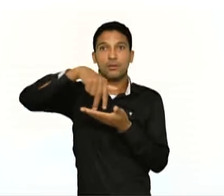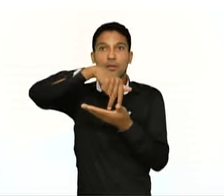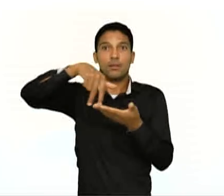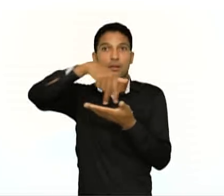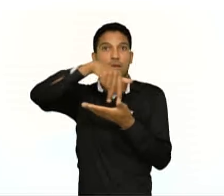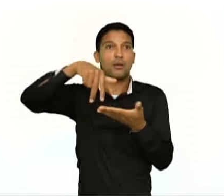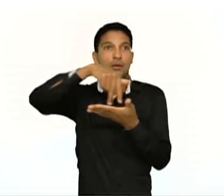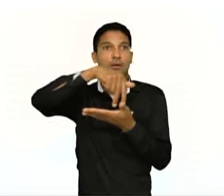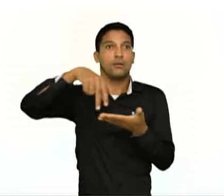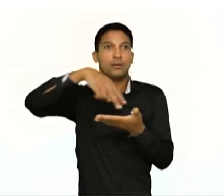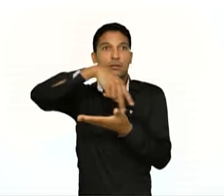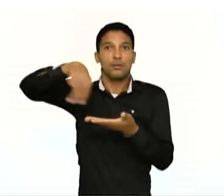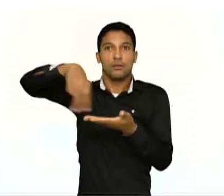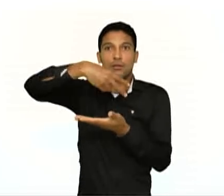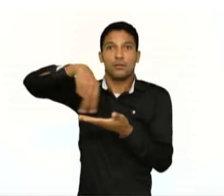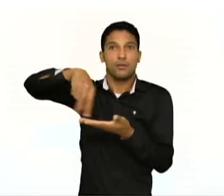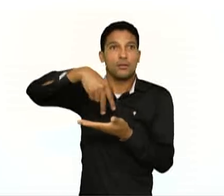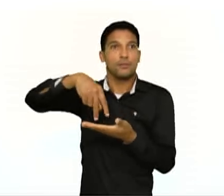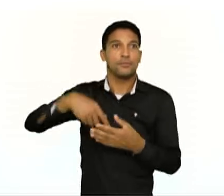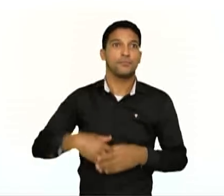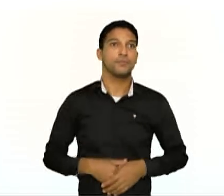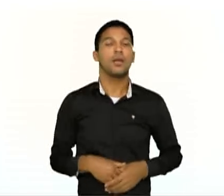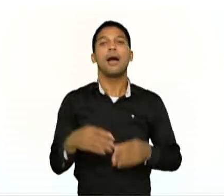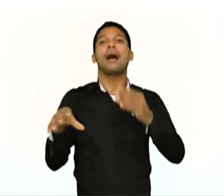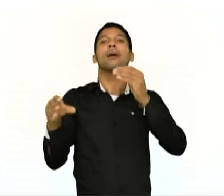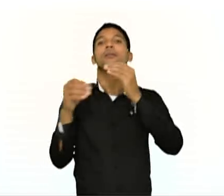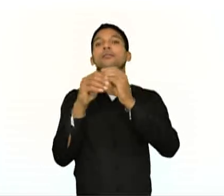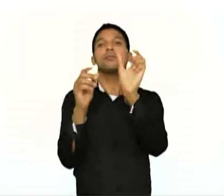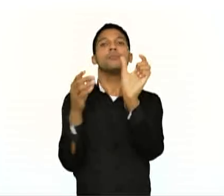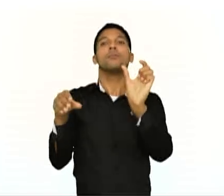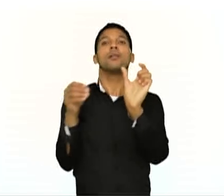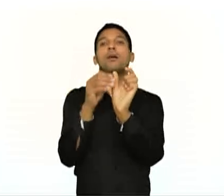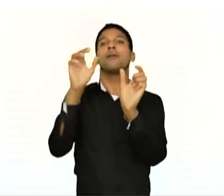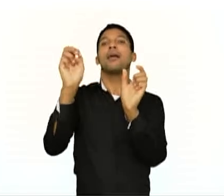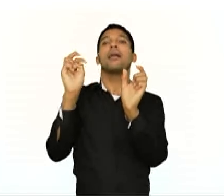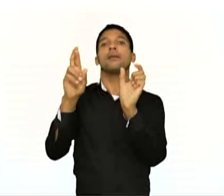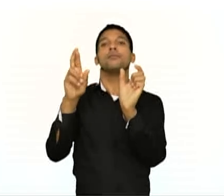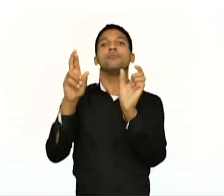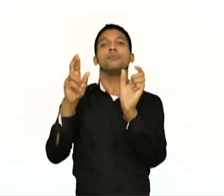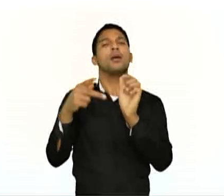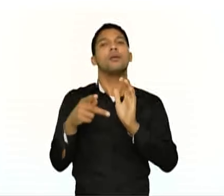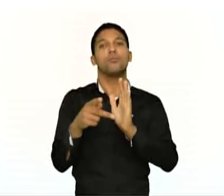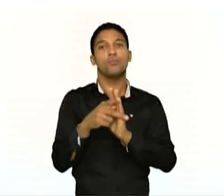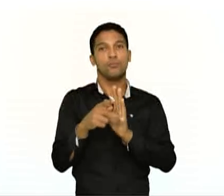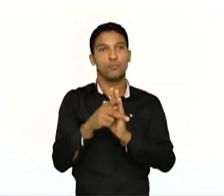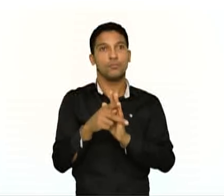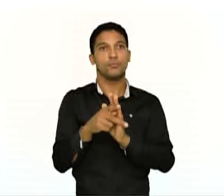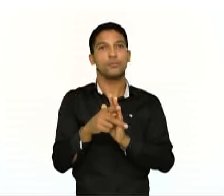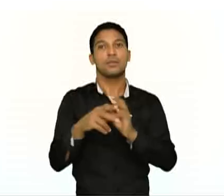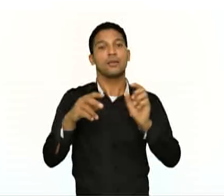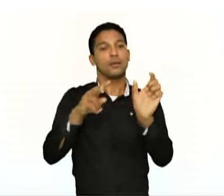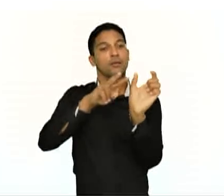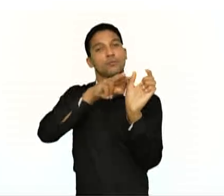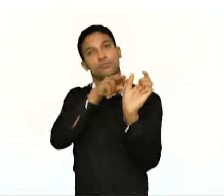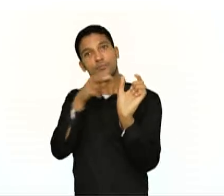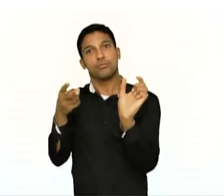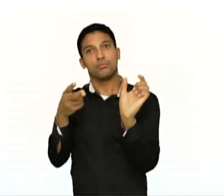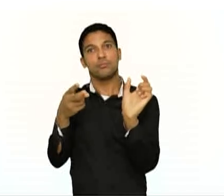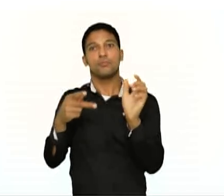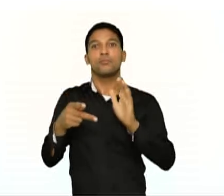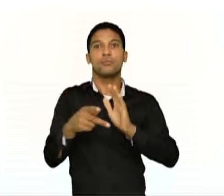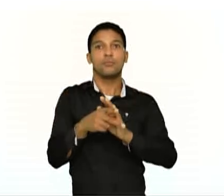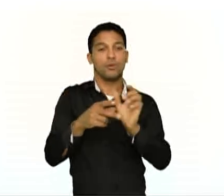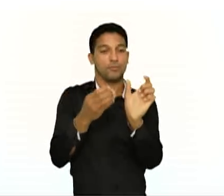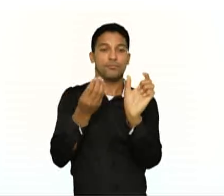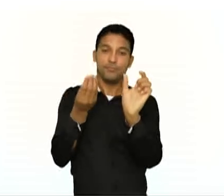é teacher. Acrescento o sufixo er, certo? Então, eu tenho derivações sufixais que identificam a pessoa que age sobre